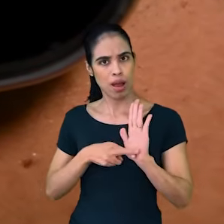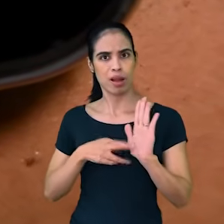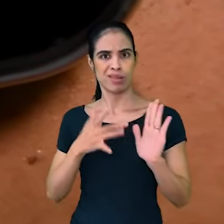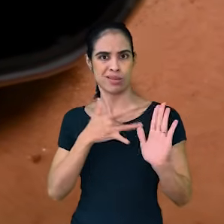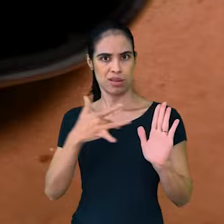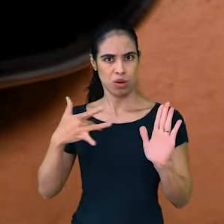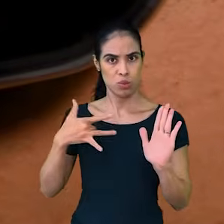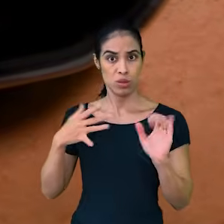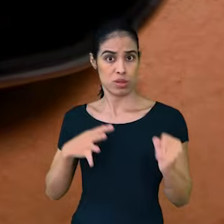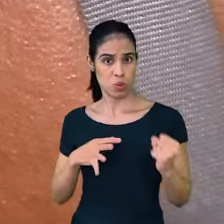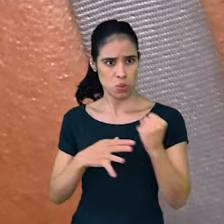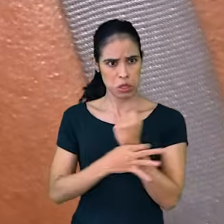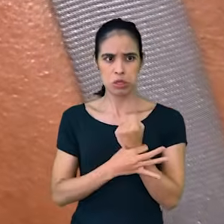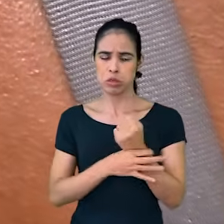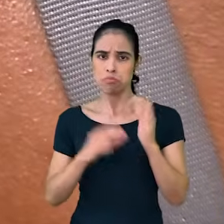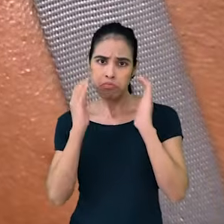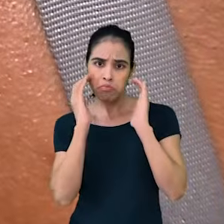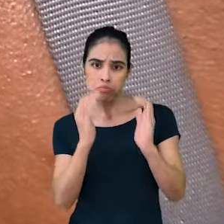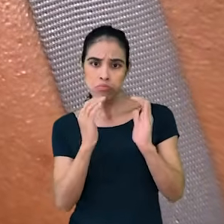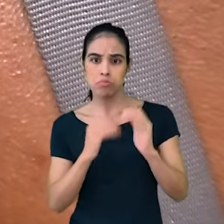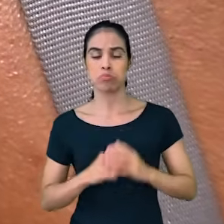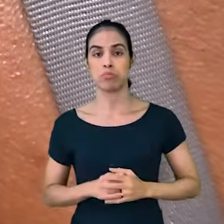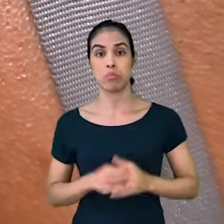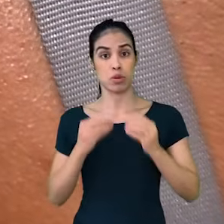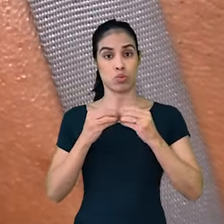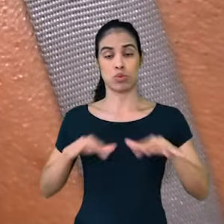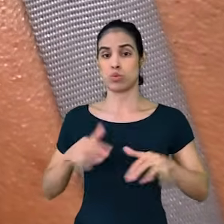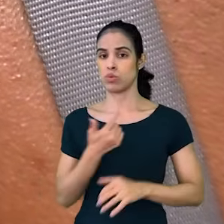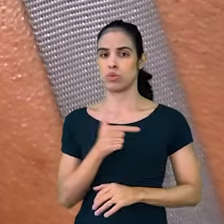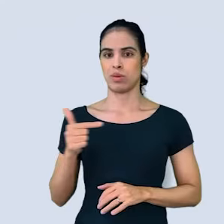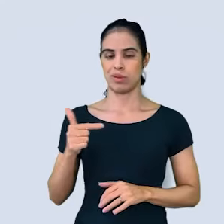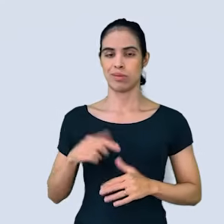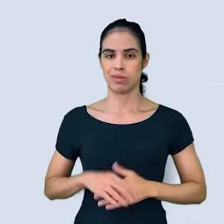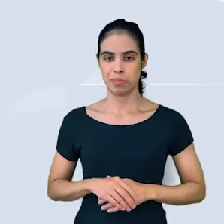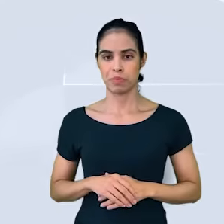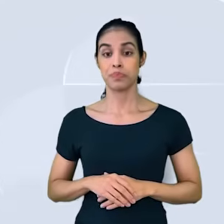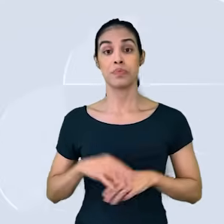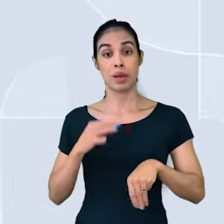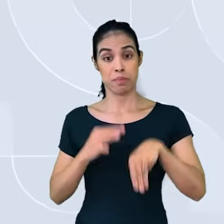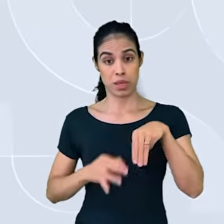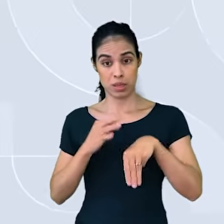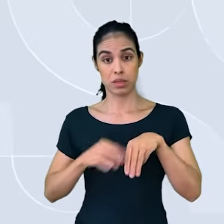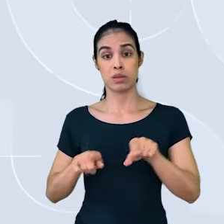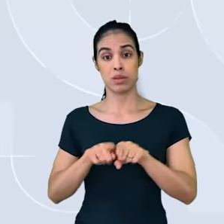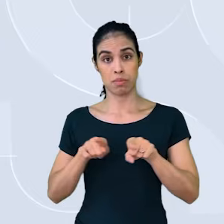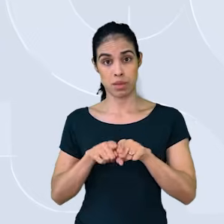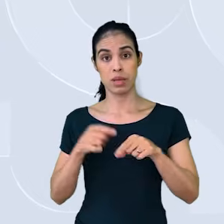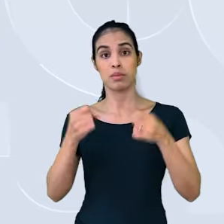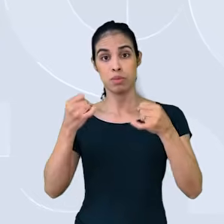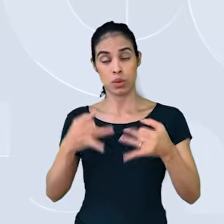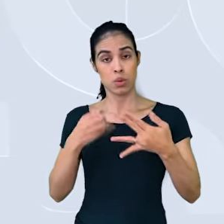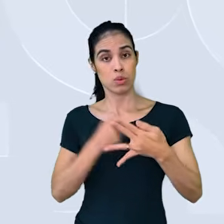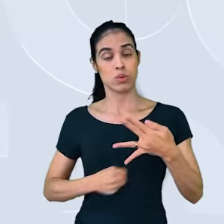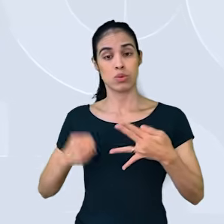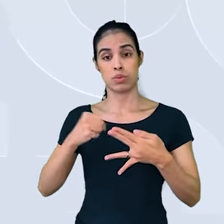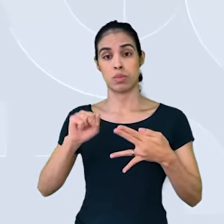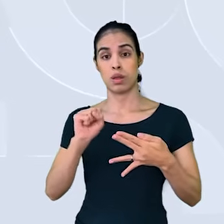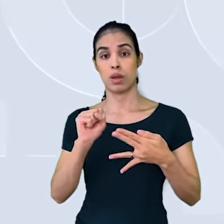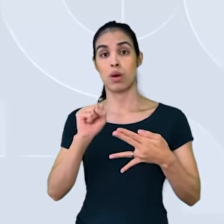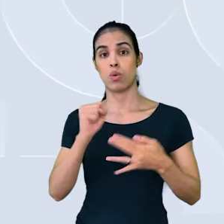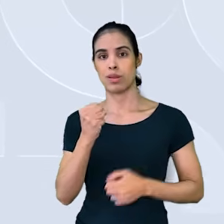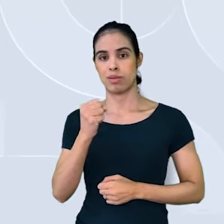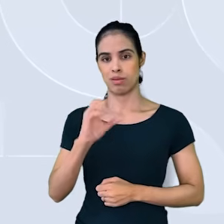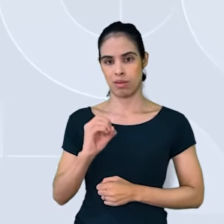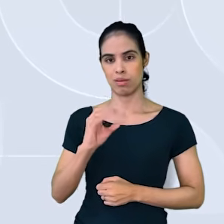normas regulamentadoras e neutralizavam os efeitos nocivos. O ministro citou ainda a súmula 80 do TST,